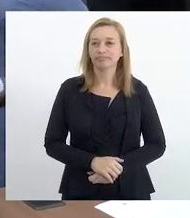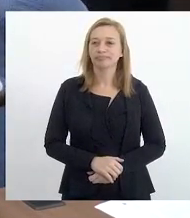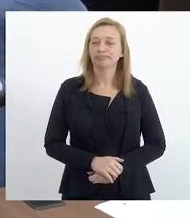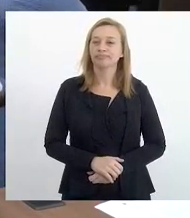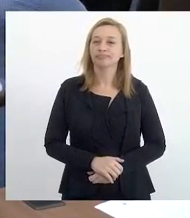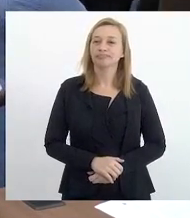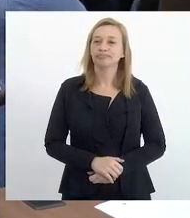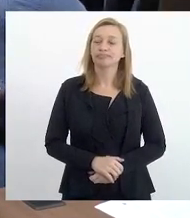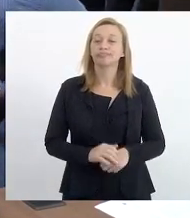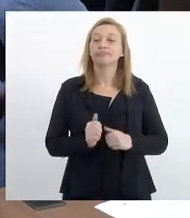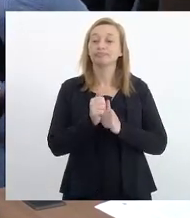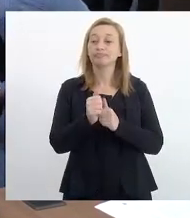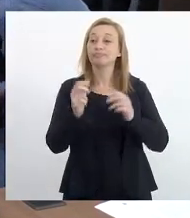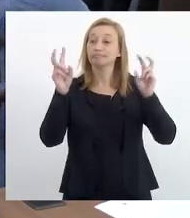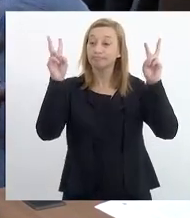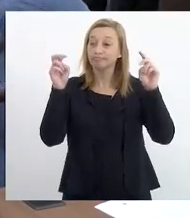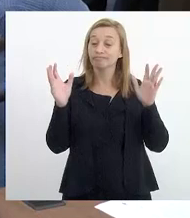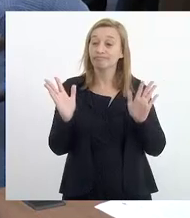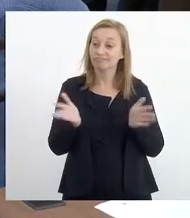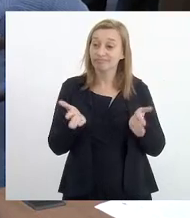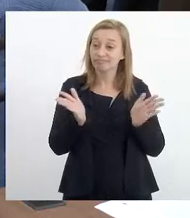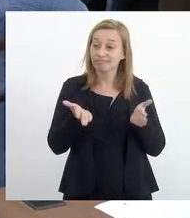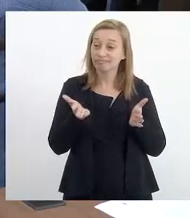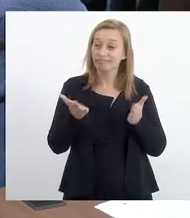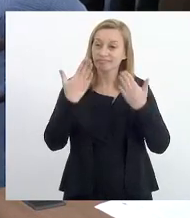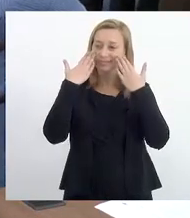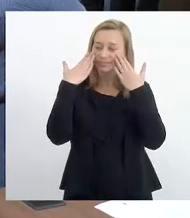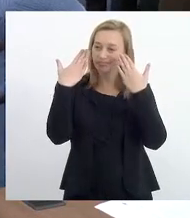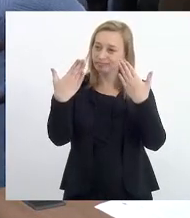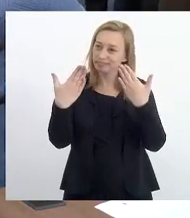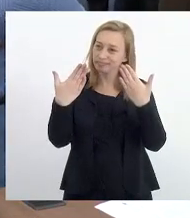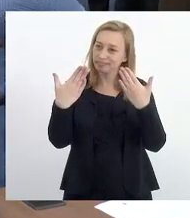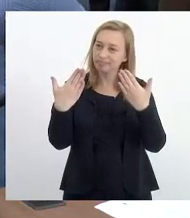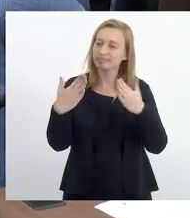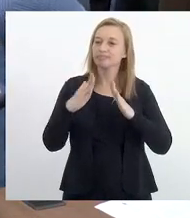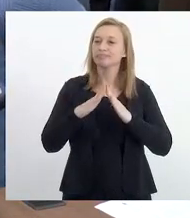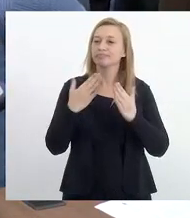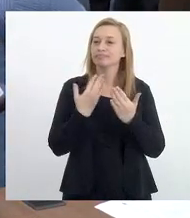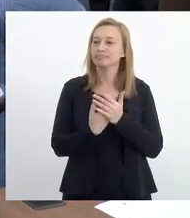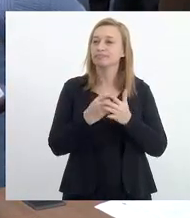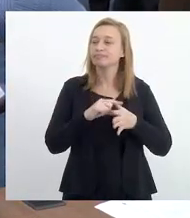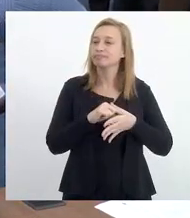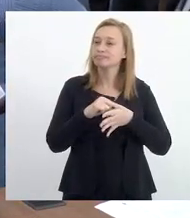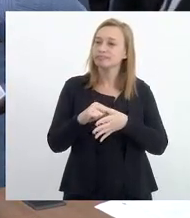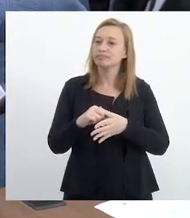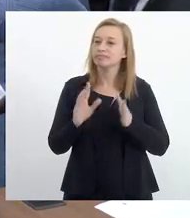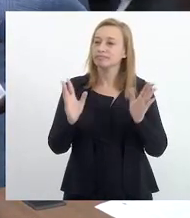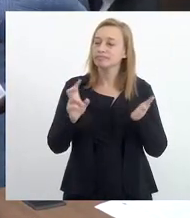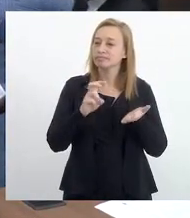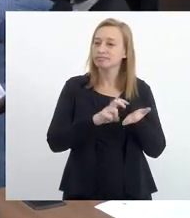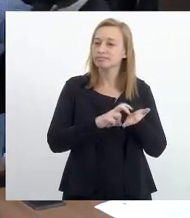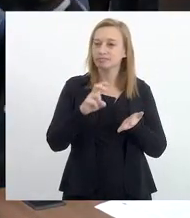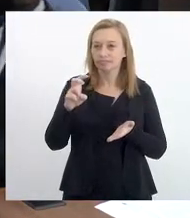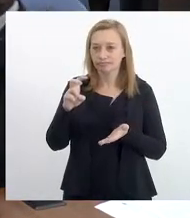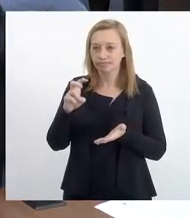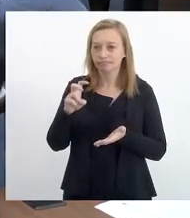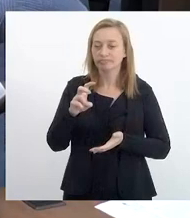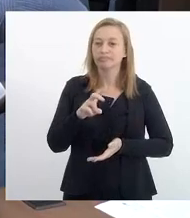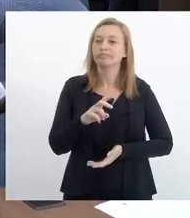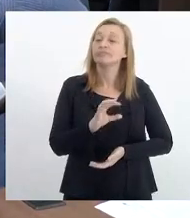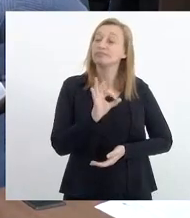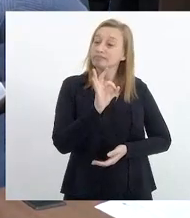acompanham esse tema hoje apresentado no Colégio de Líderes dessa manhã, que vai,